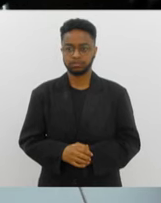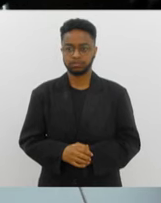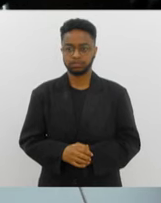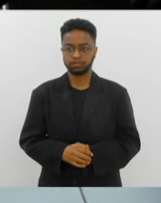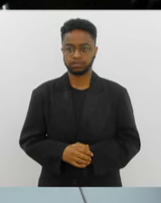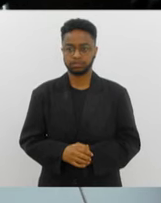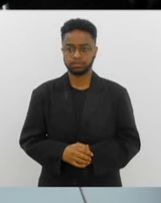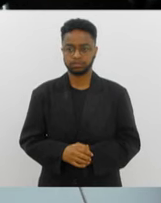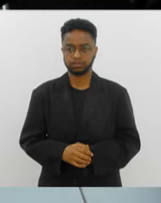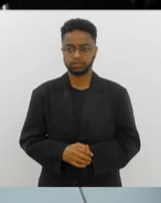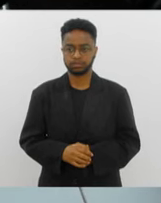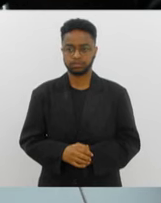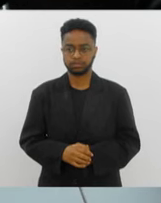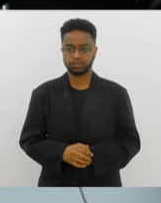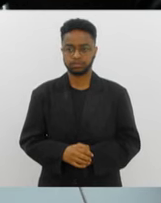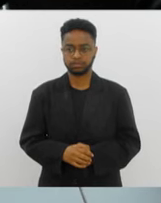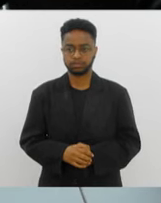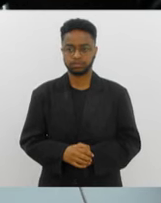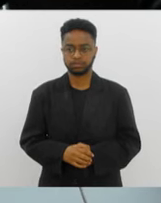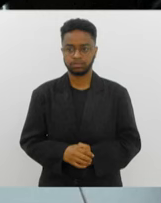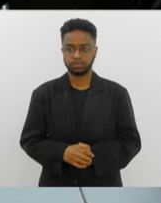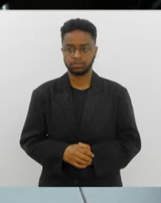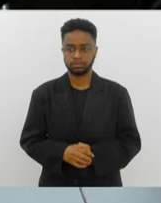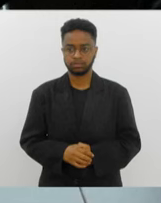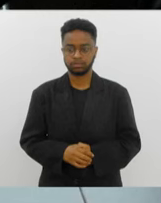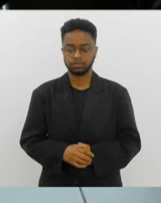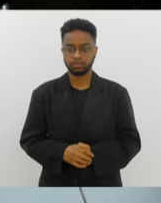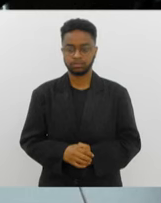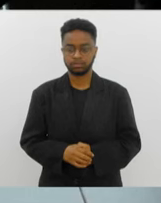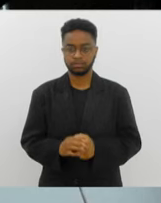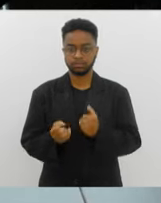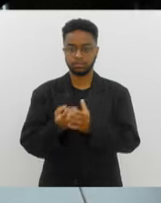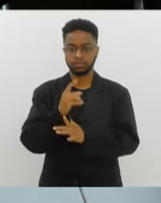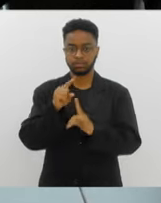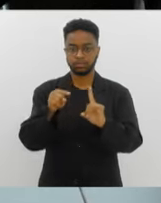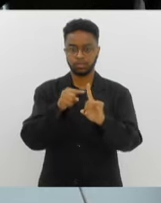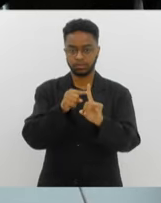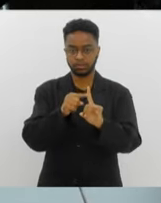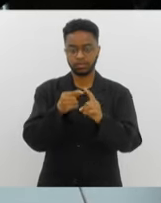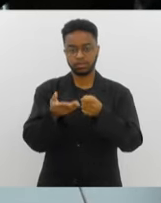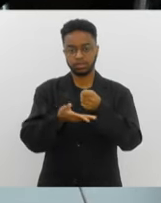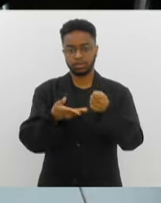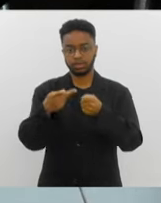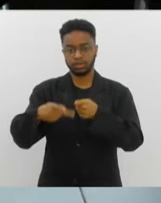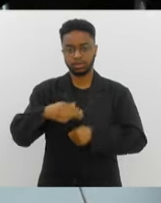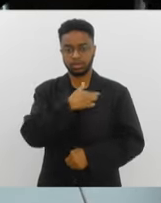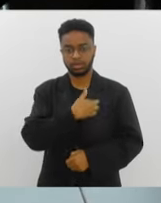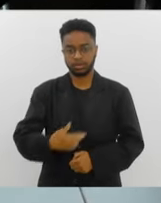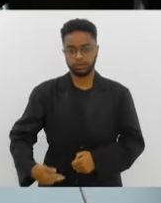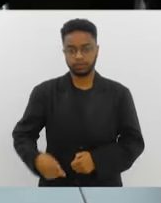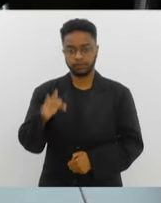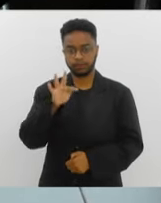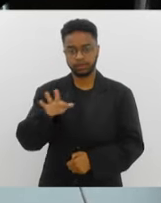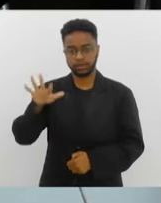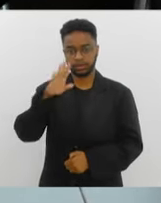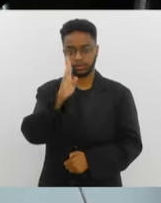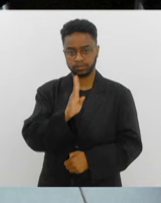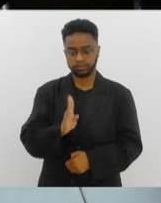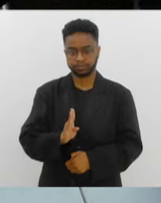Perfeito. Então, vamos... Constitui objetivos fundamentais da República Federal do